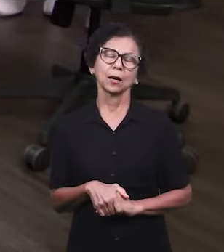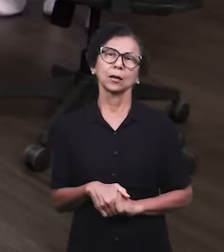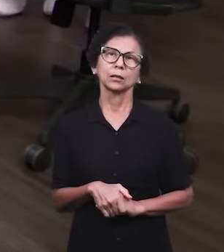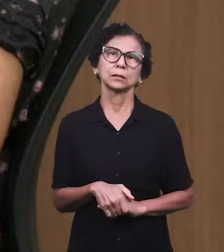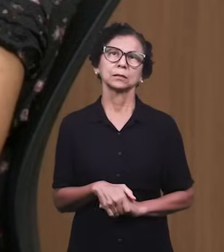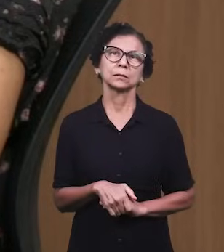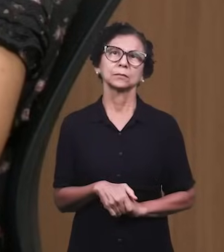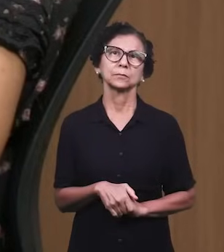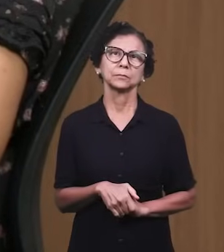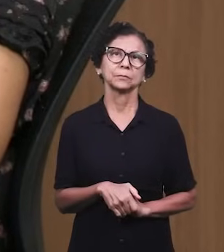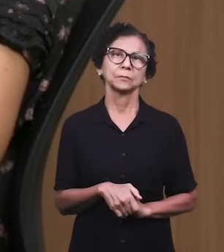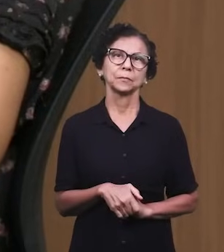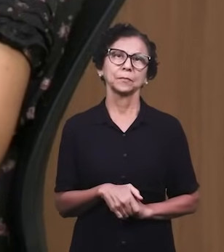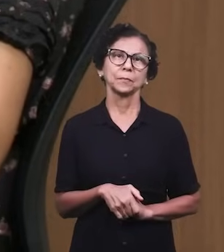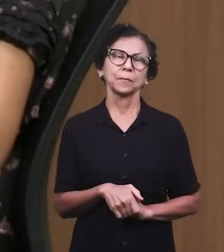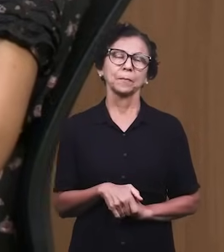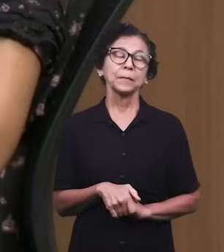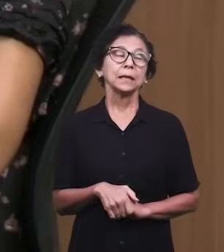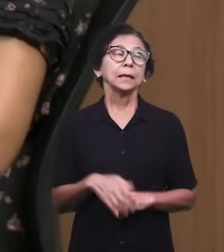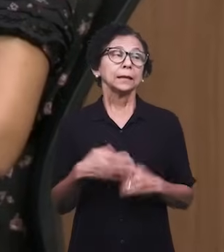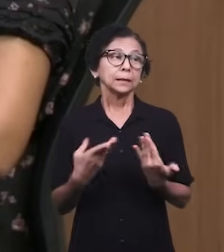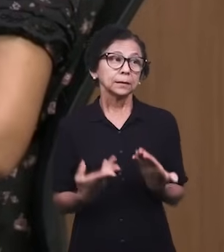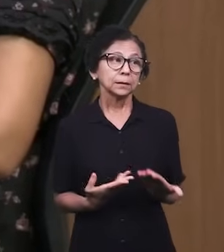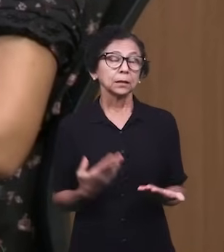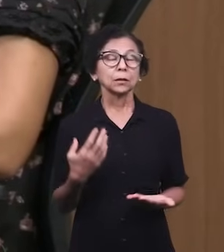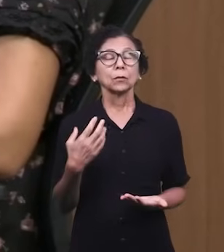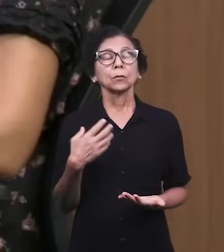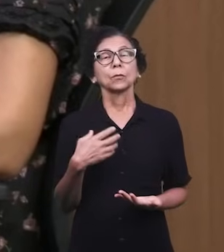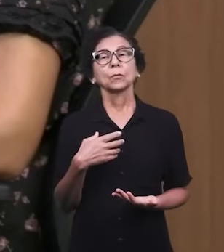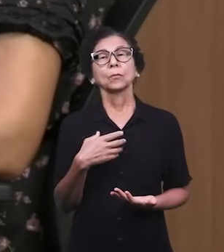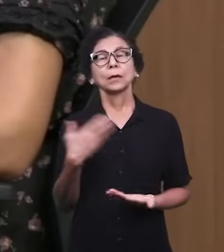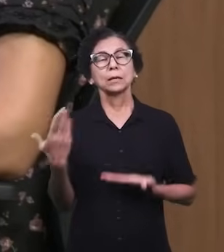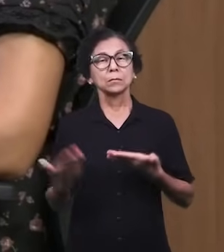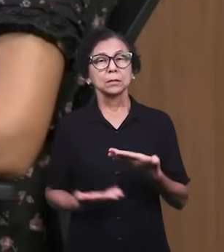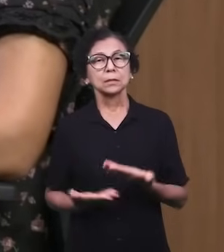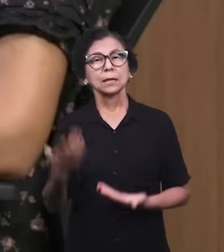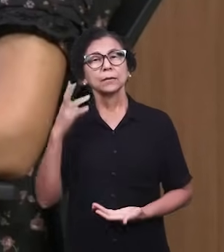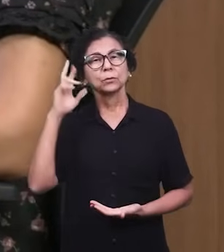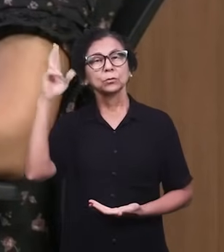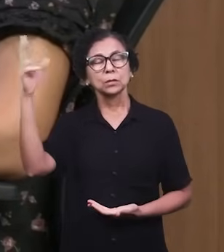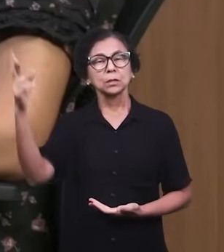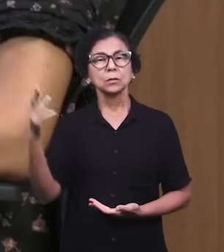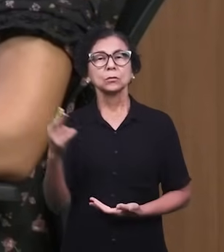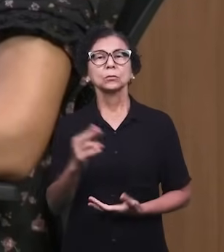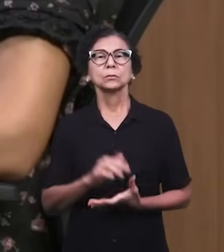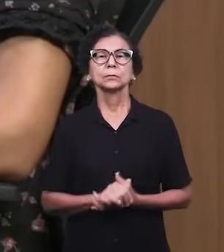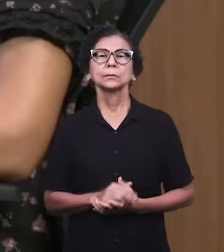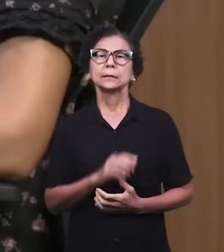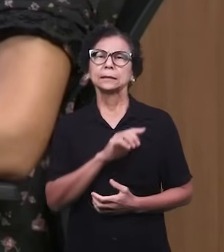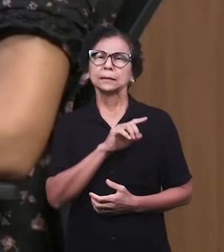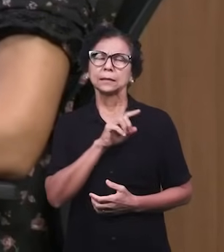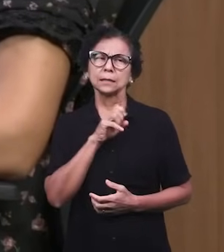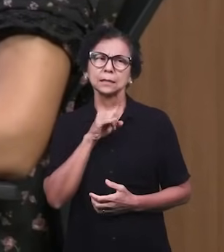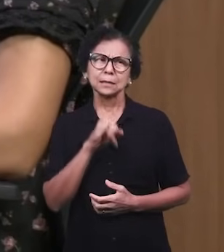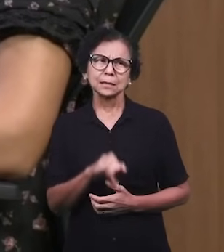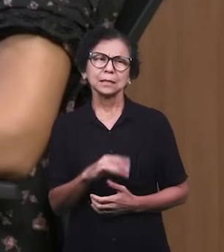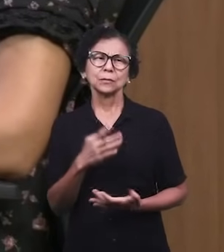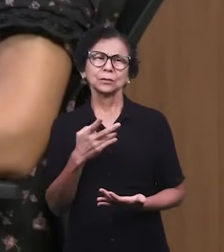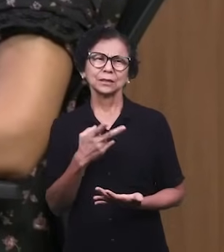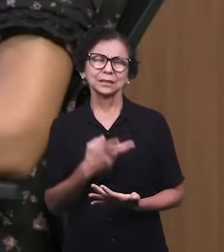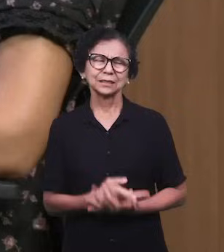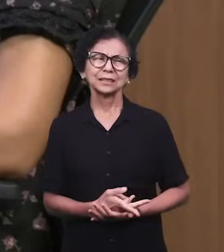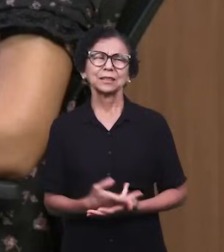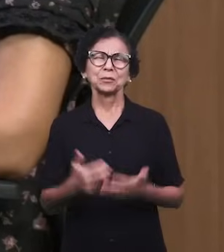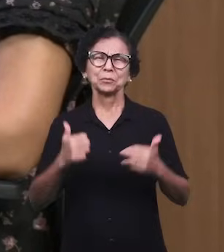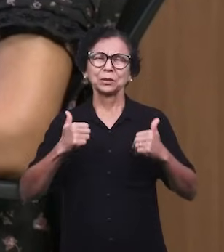dizer que se ele não utilizar os meios de graça com constância, ele pode ter essa frieza espiritual,